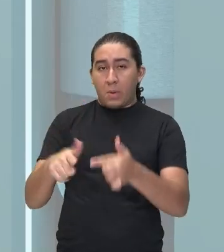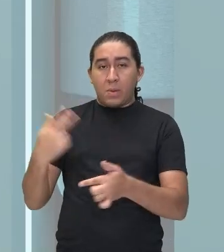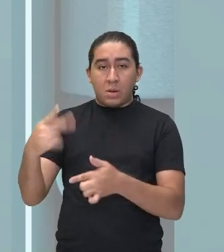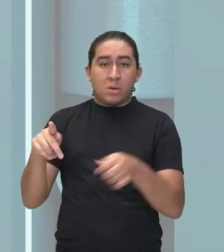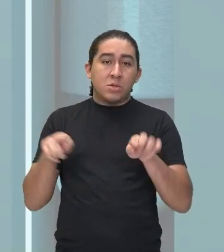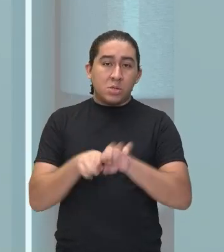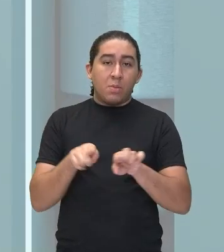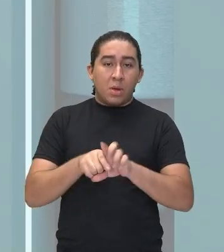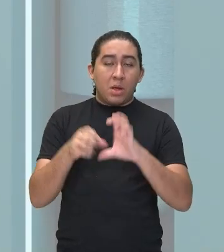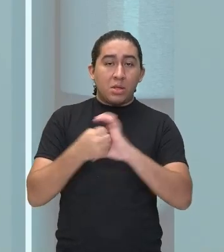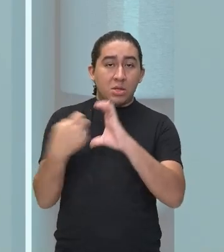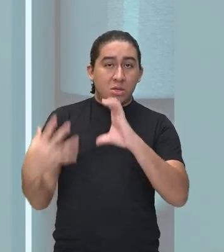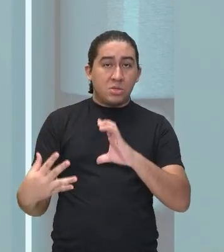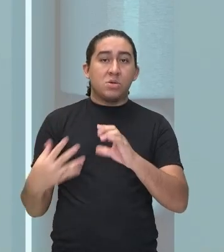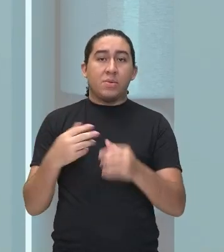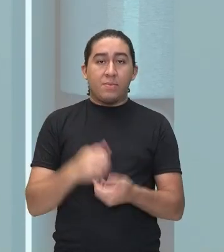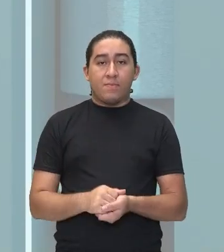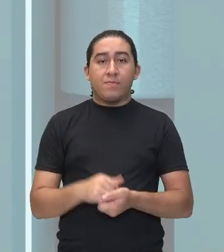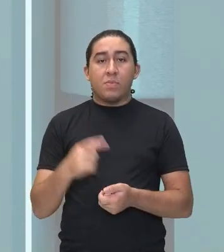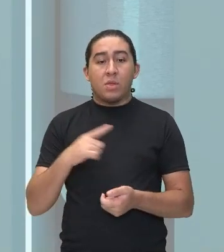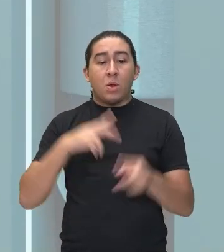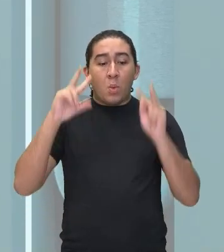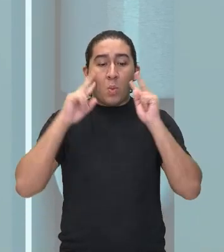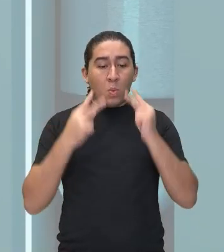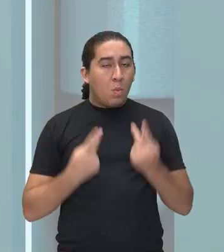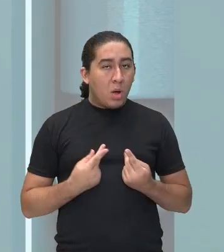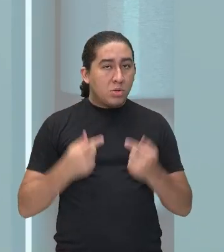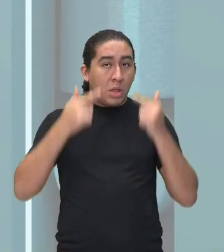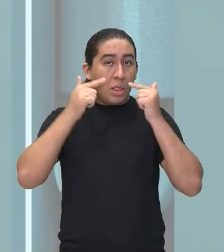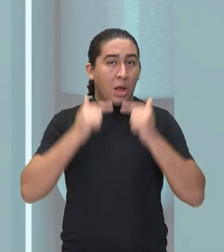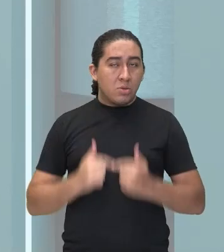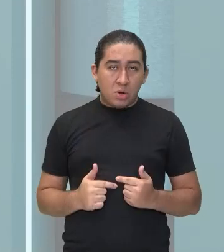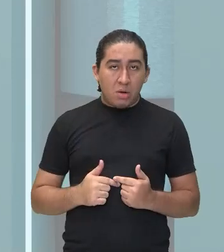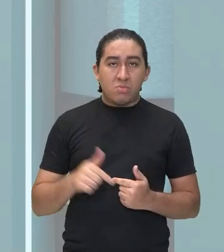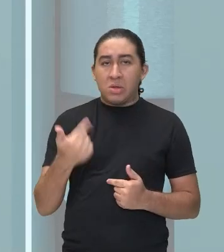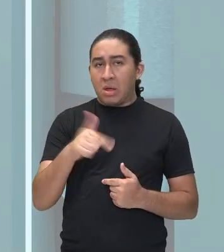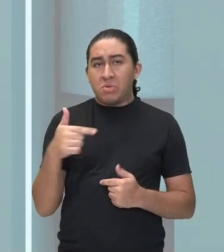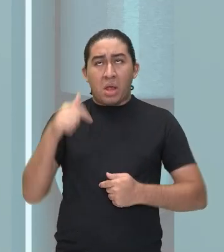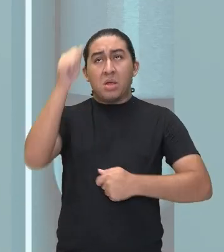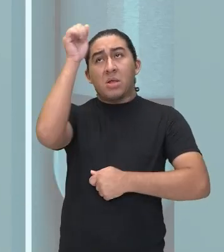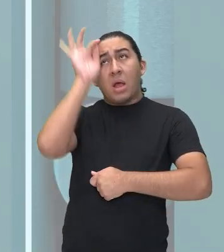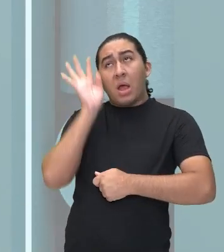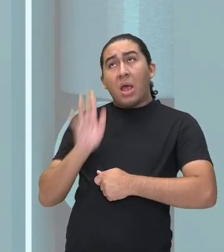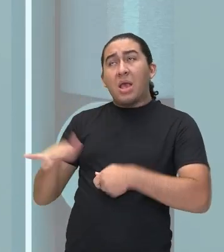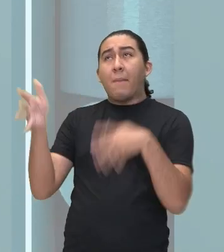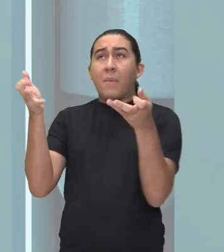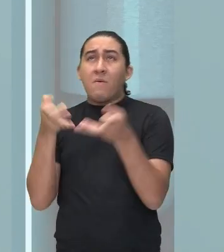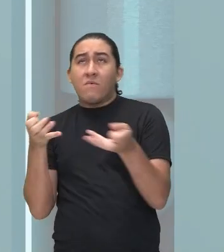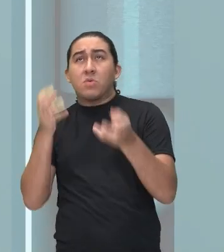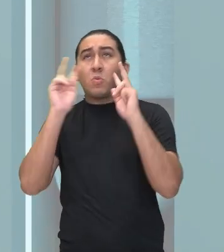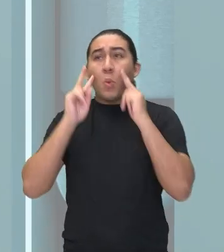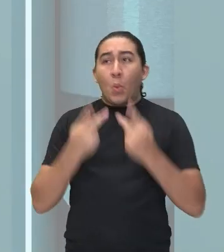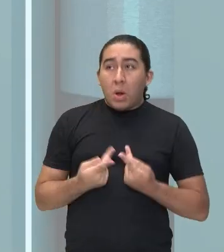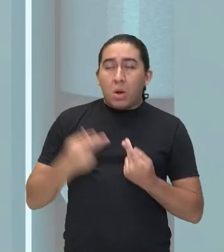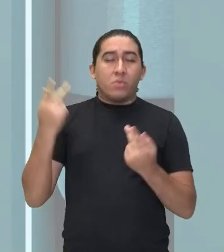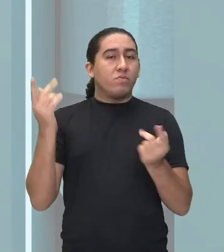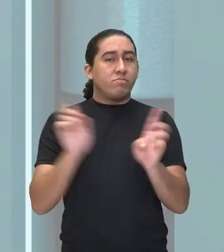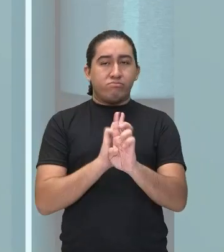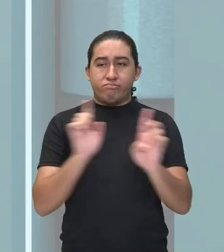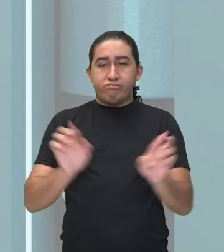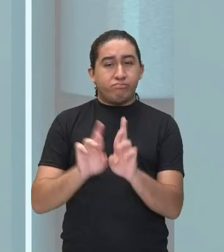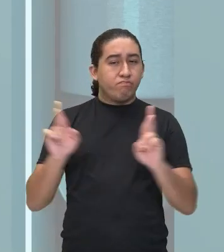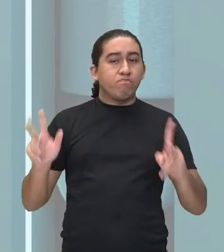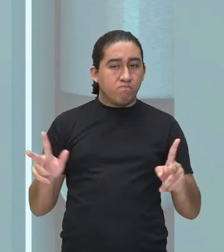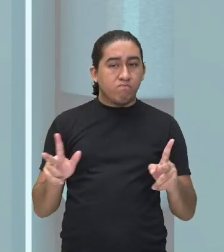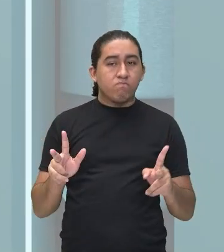Vem trazendo o ser humano como ele é, sem idealizações, sem fantasias,